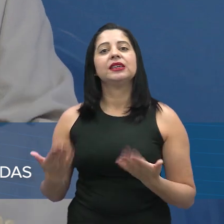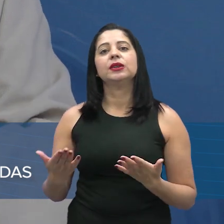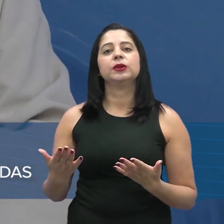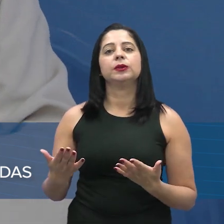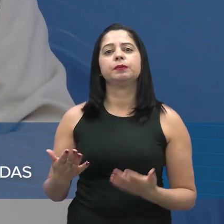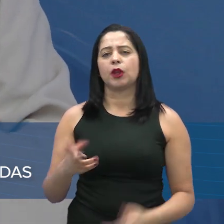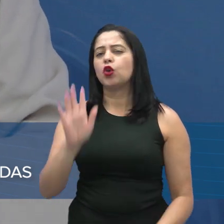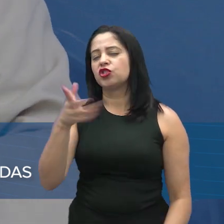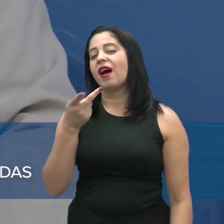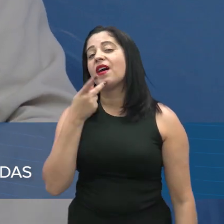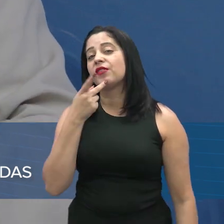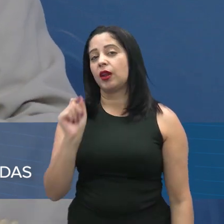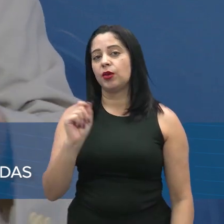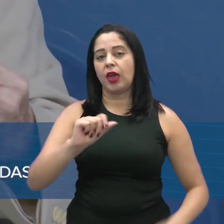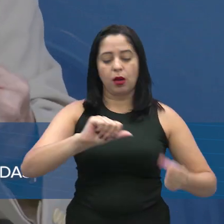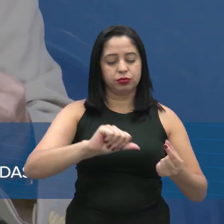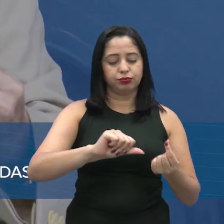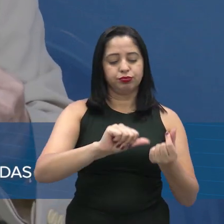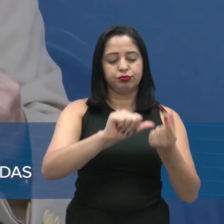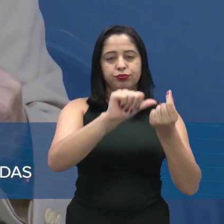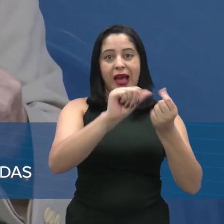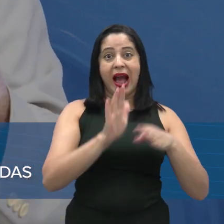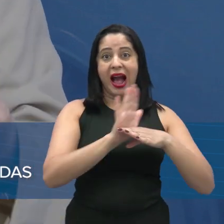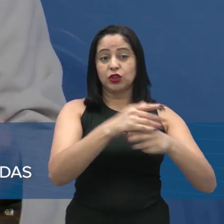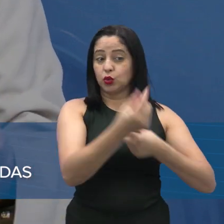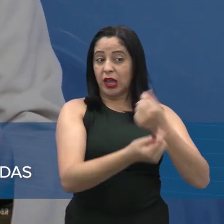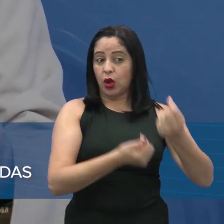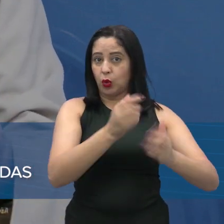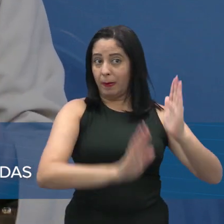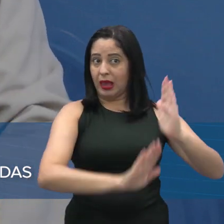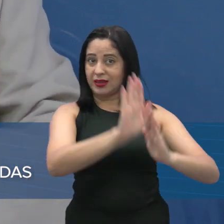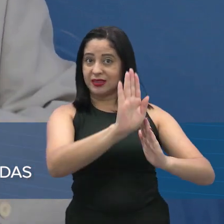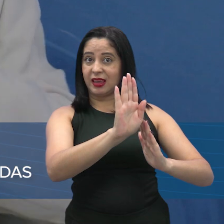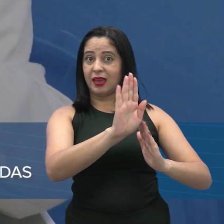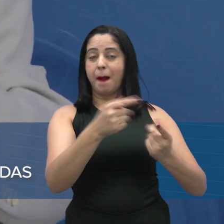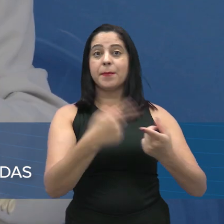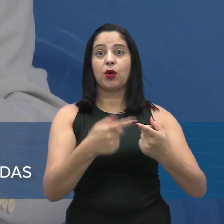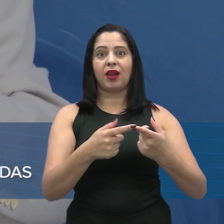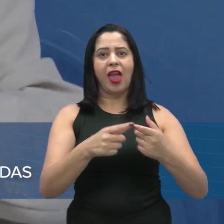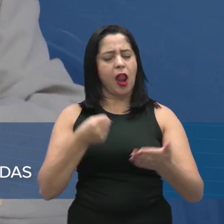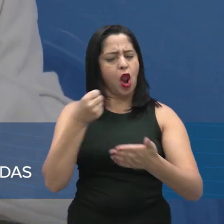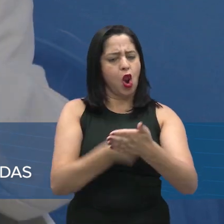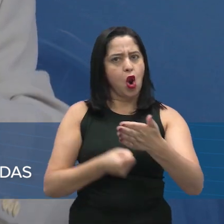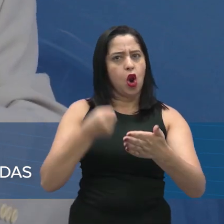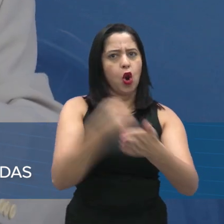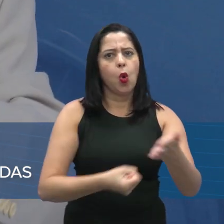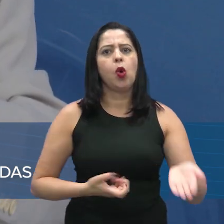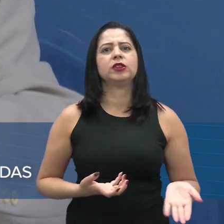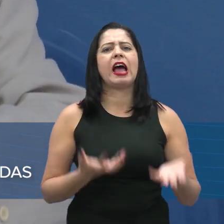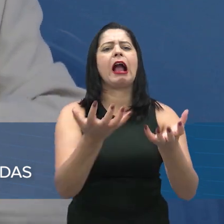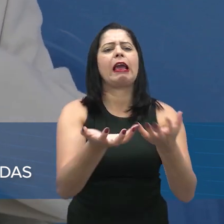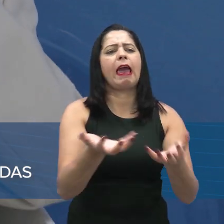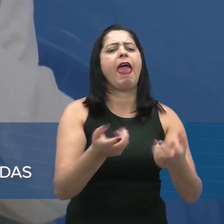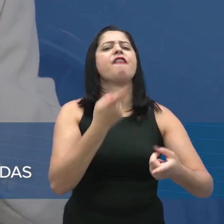Quando eu comentei que a classe média é um vetor de crescimento da economia, é por isso, porque ela luta, né? Ela busca,